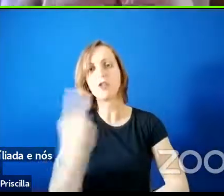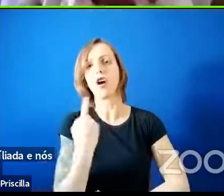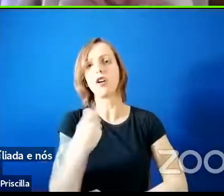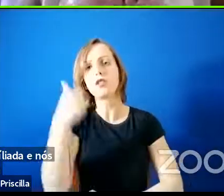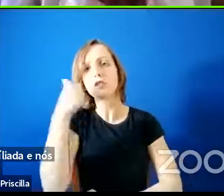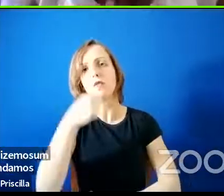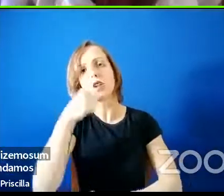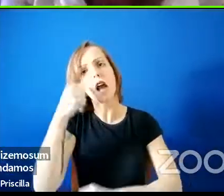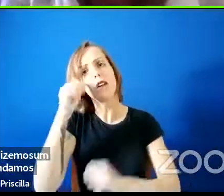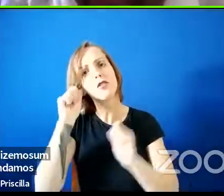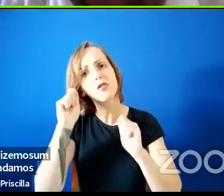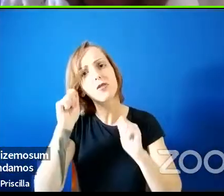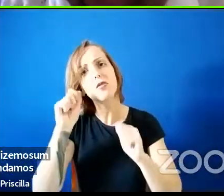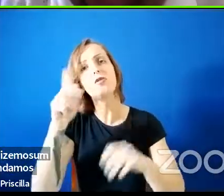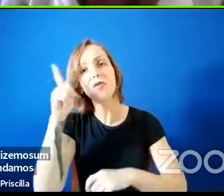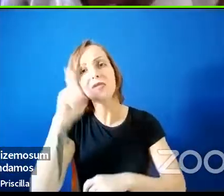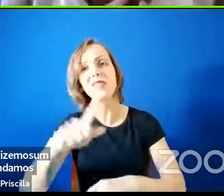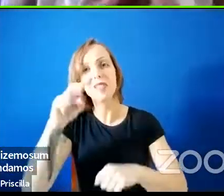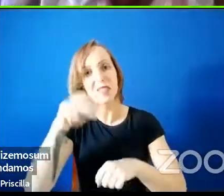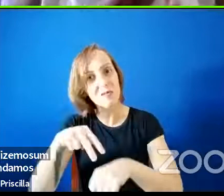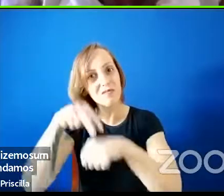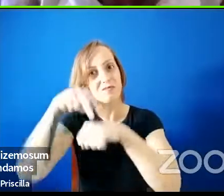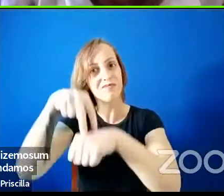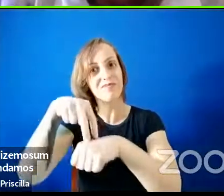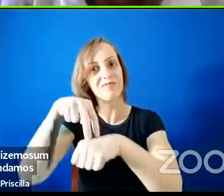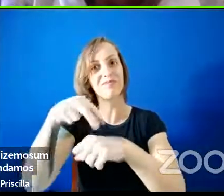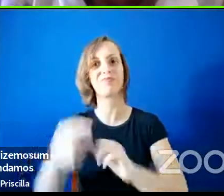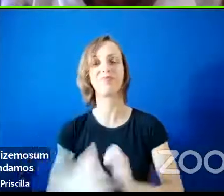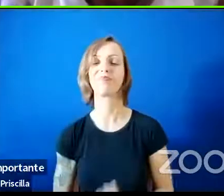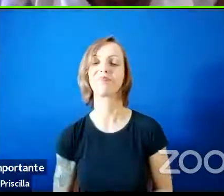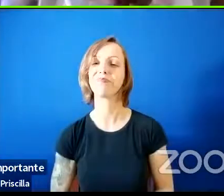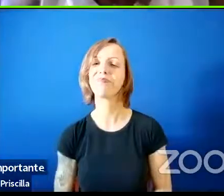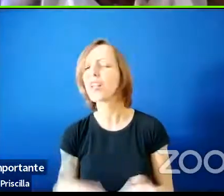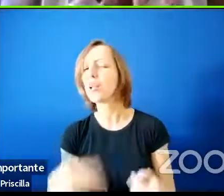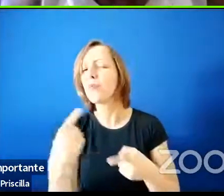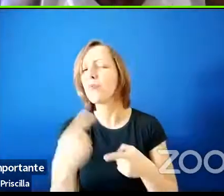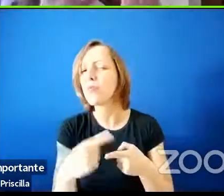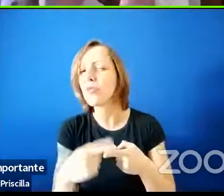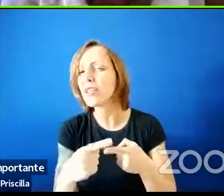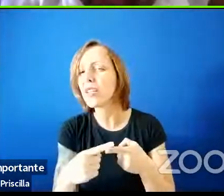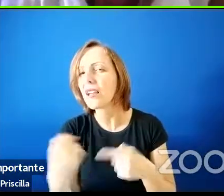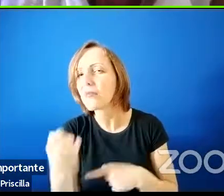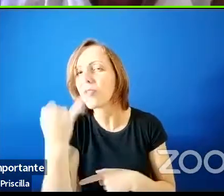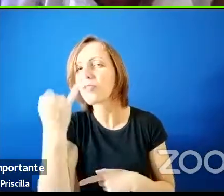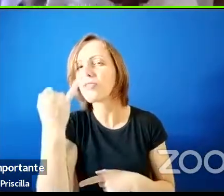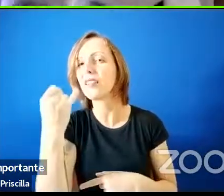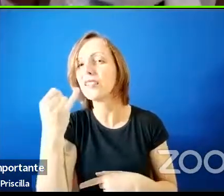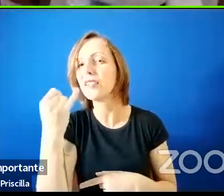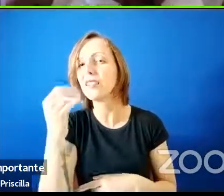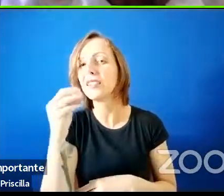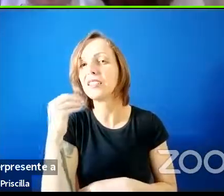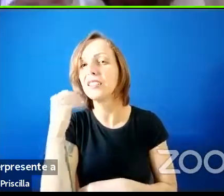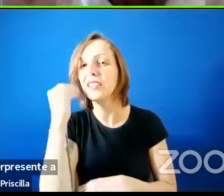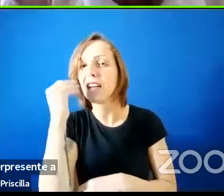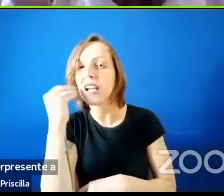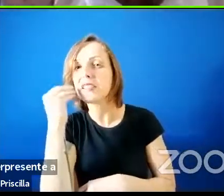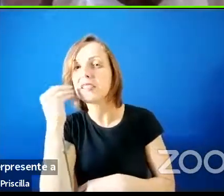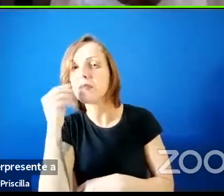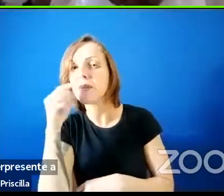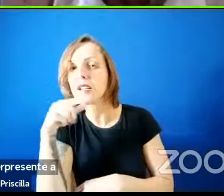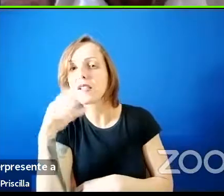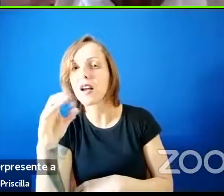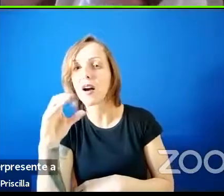debate. Por que é importante, Adri, a gente trazer presente a experiência da CLOC? Porque a experiência